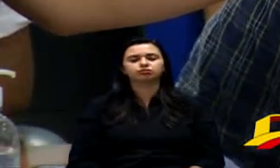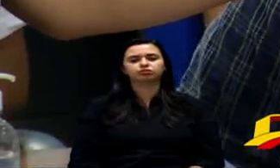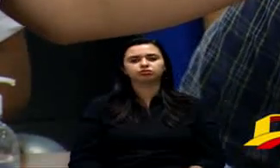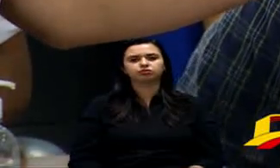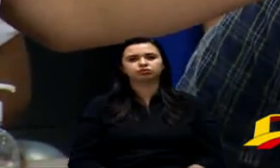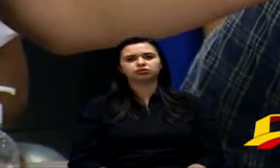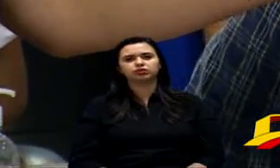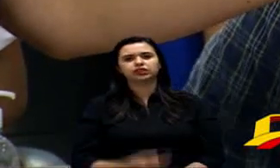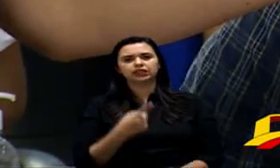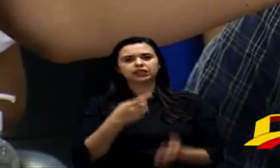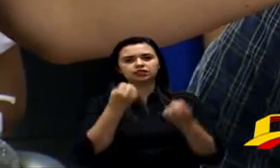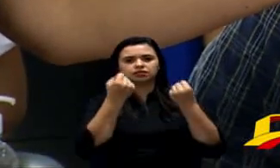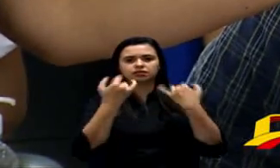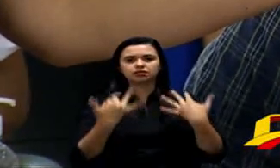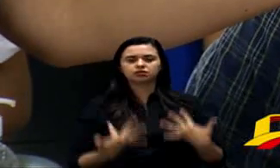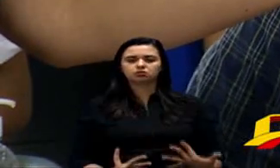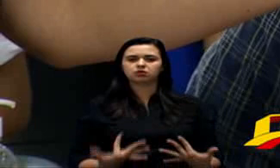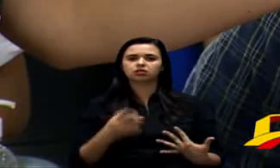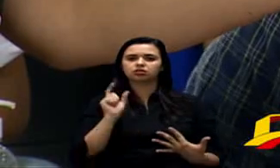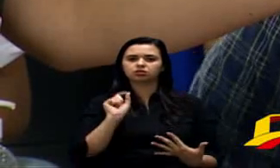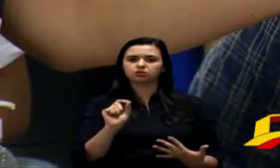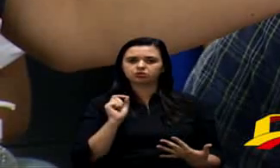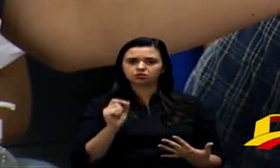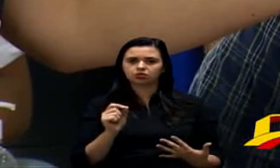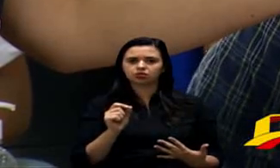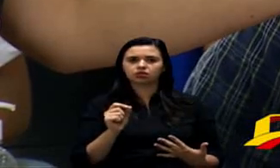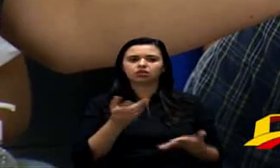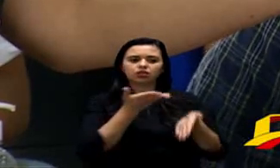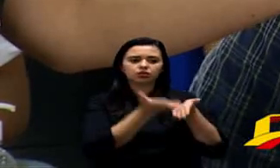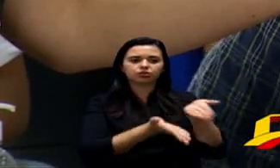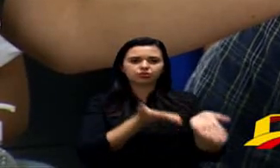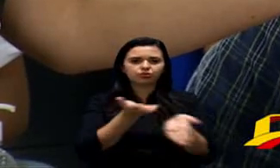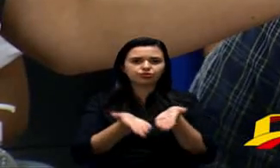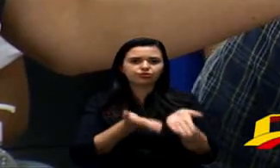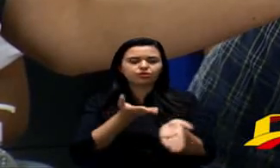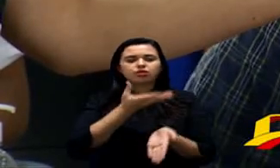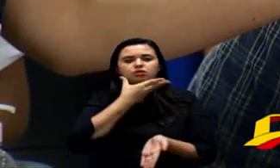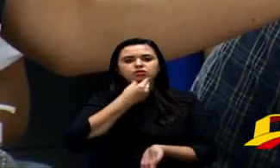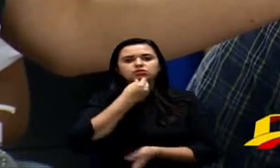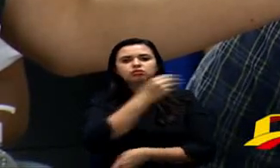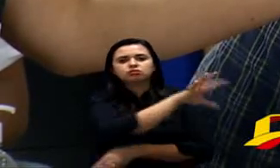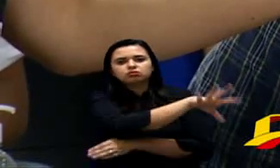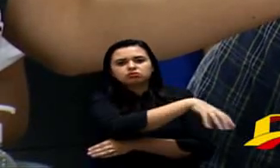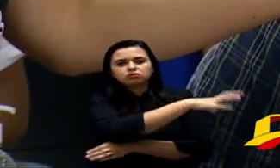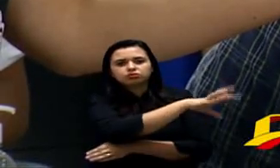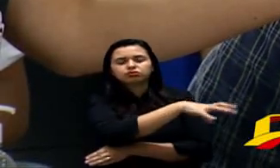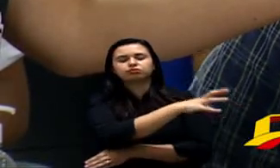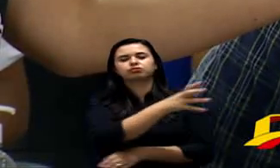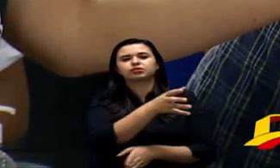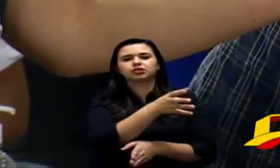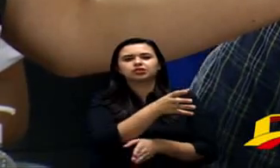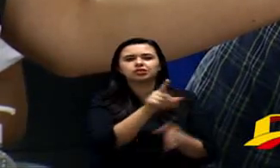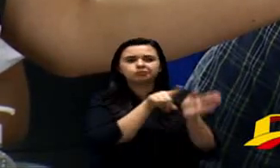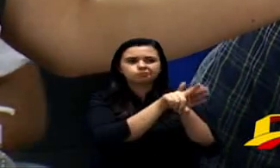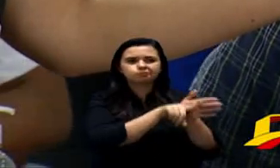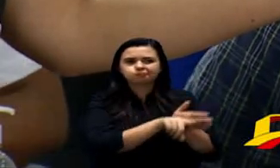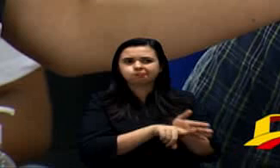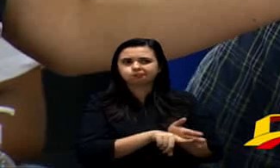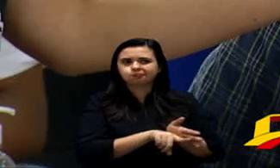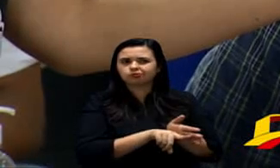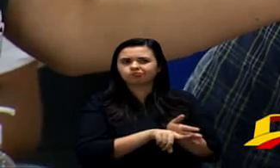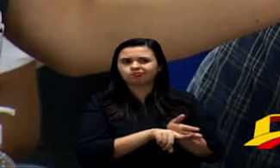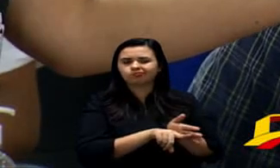Ele cita que manejos com elefantes machos não são muito pesquisados ainda, mas que, por ele